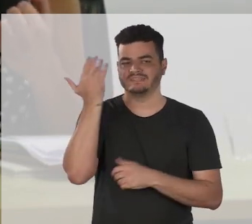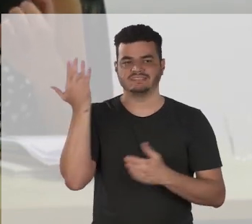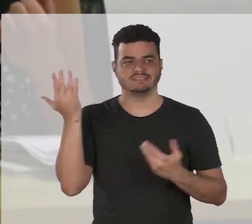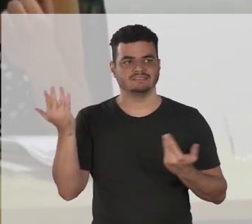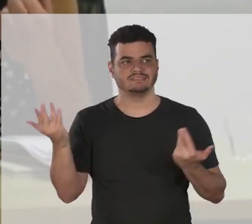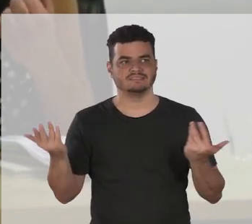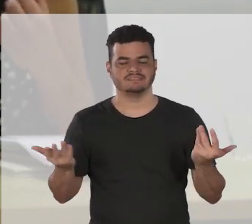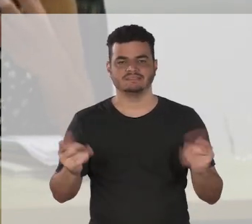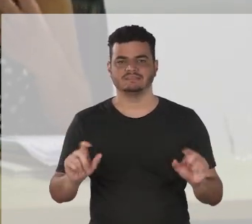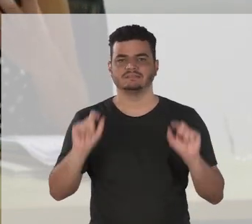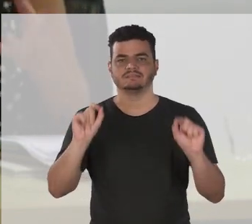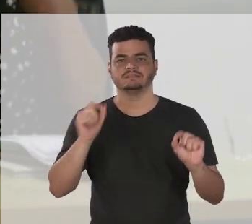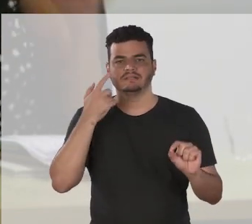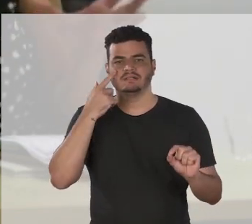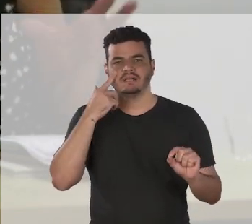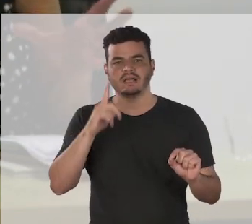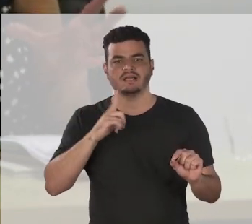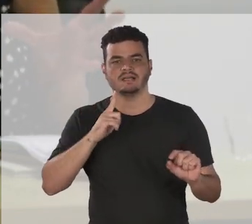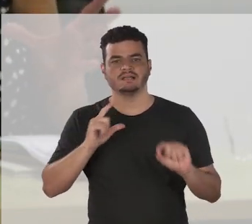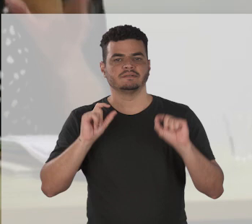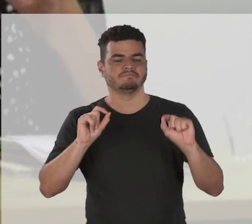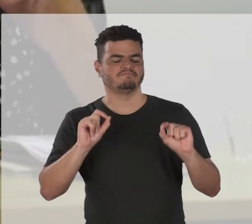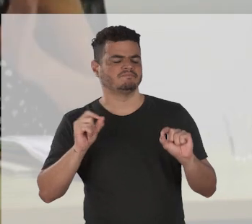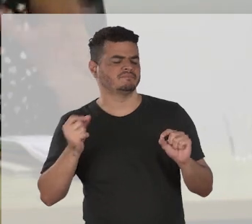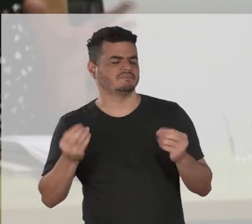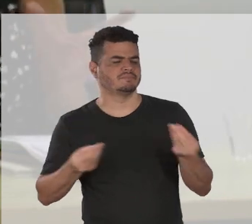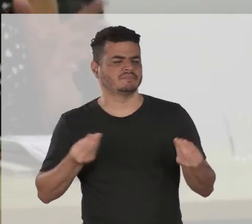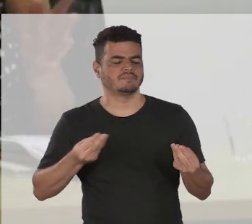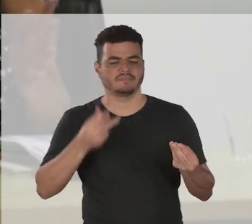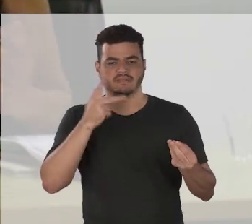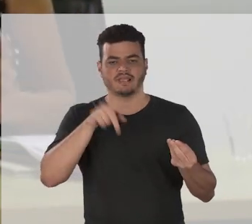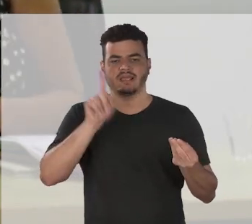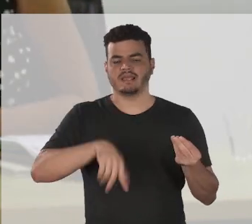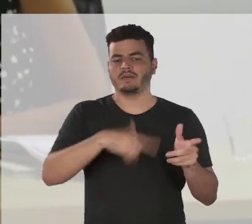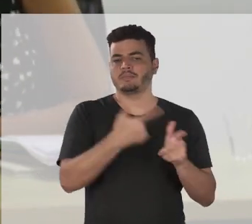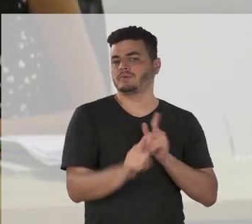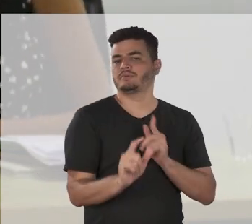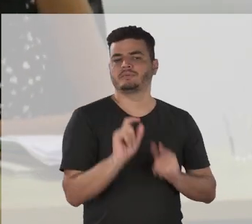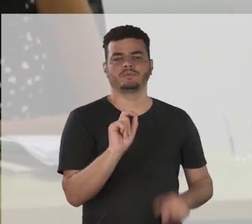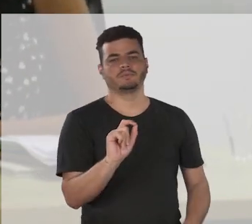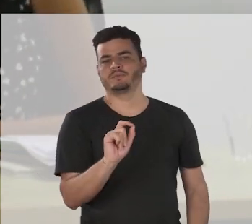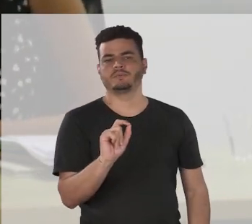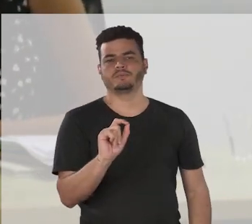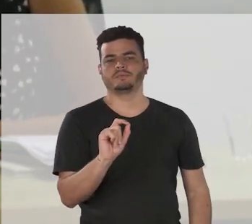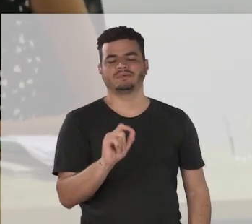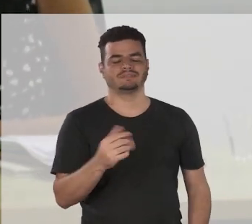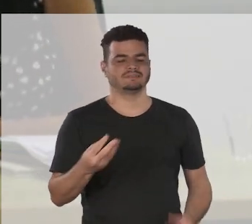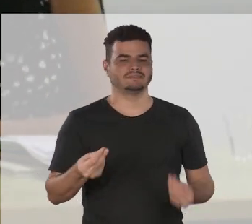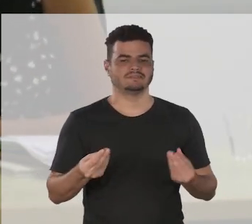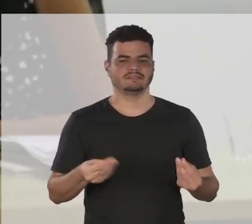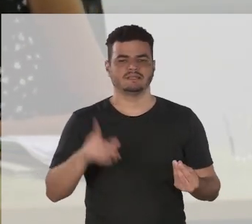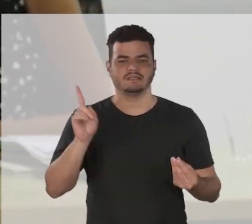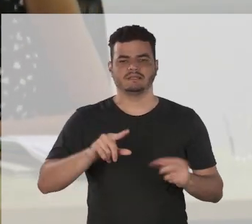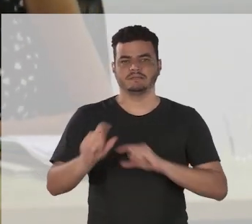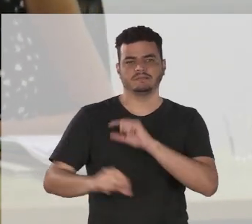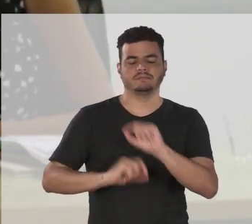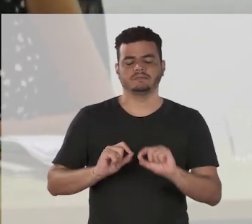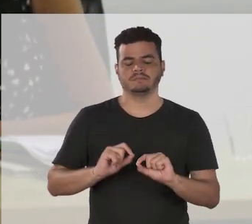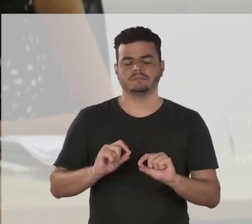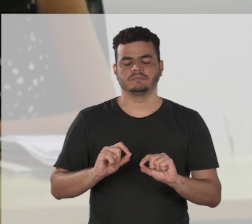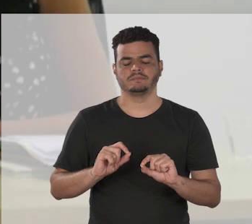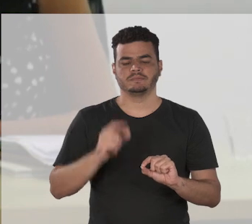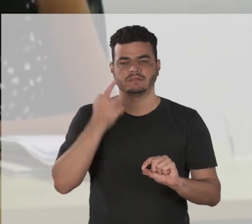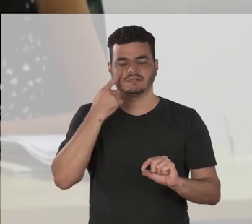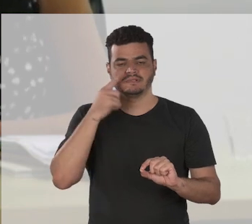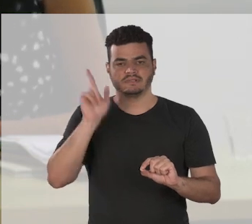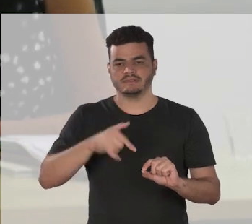dá desfruta, mas também ascende como uma ficção. Bom, vamos ver uma